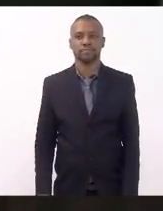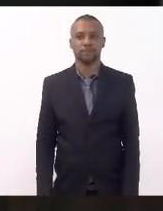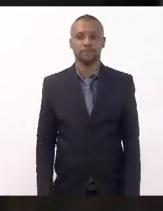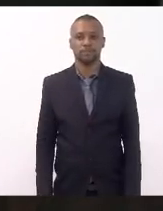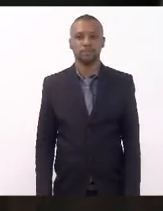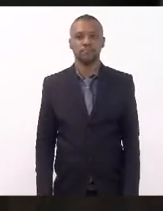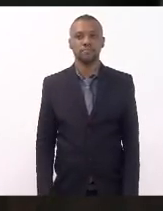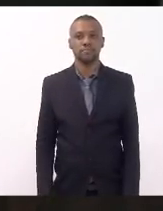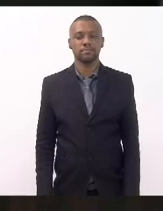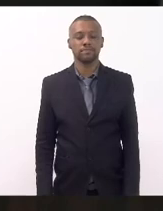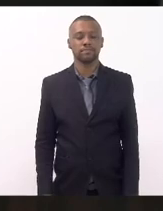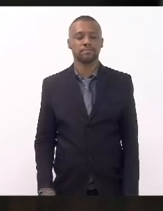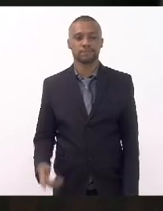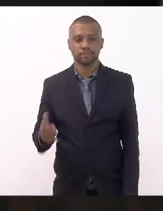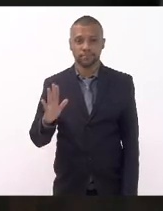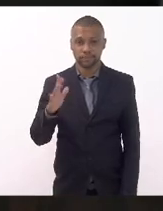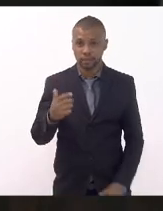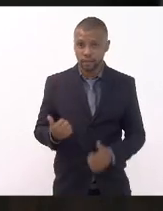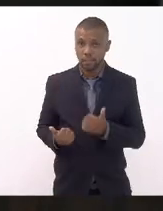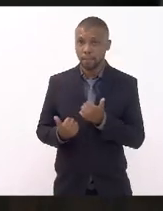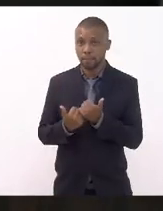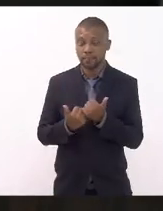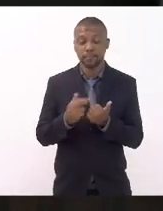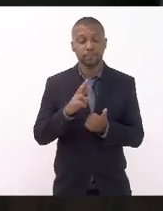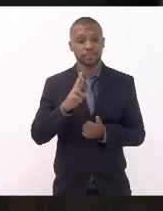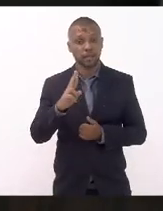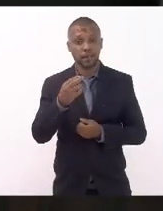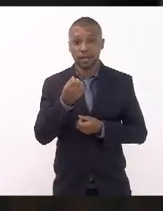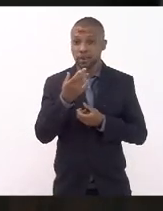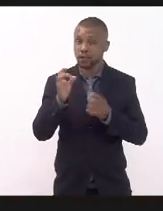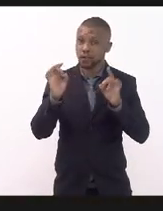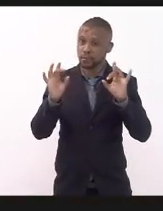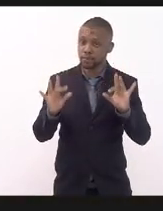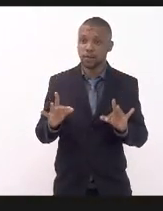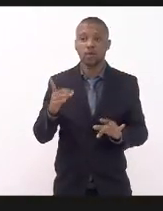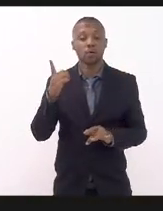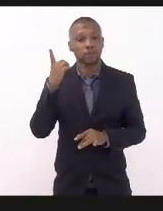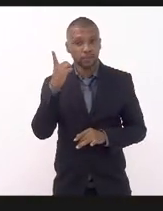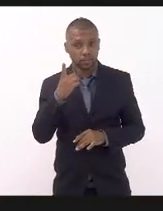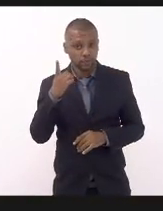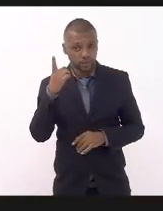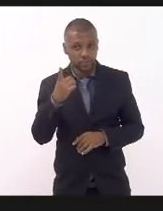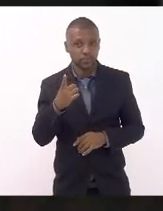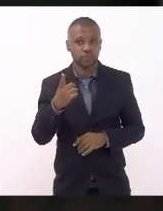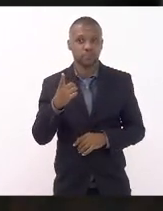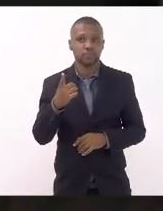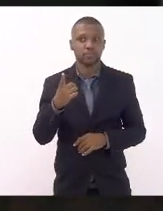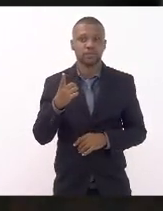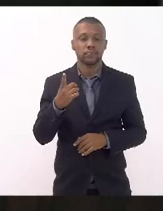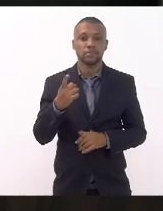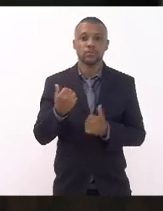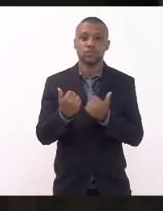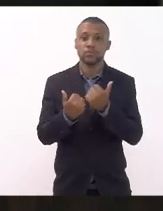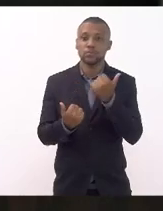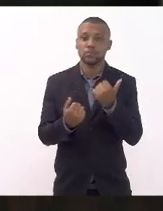Presidência designa. Favorável, presidente. Relator favorável. Especial, deputado. Cadê o subtenente?